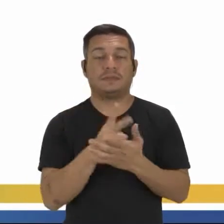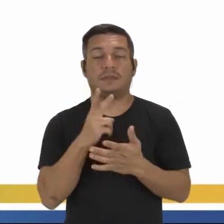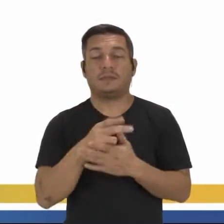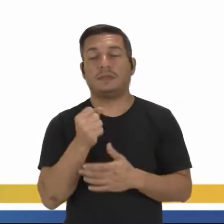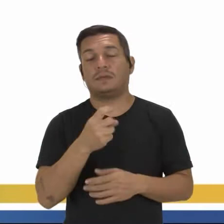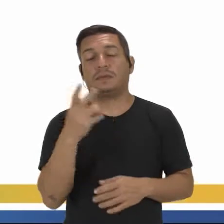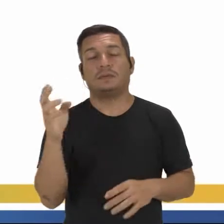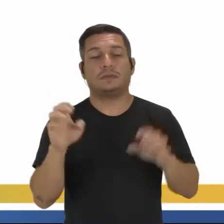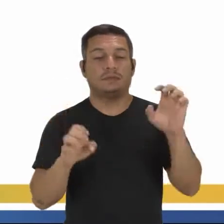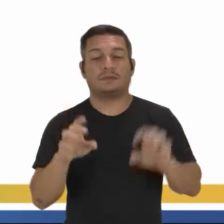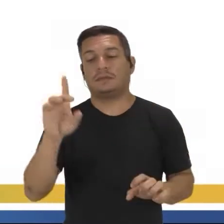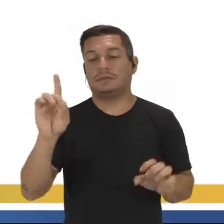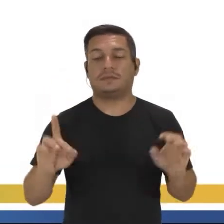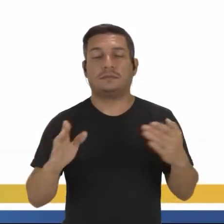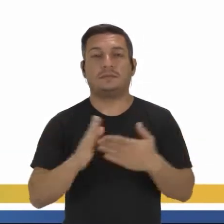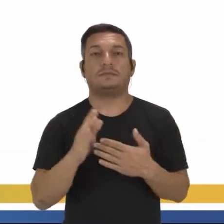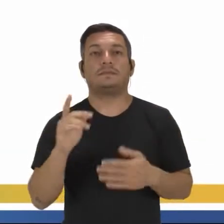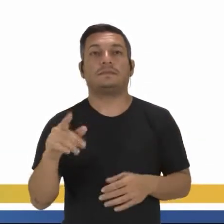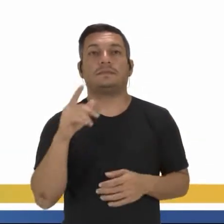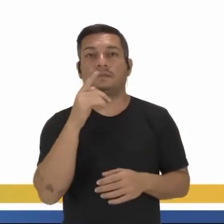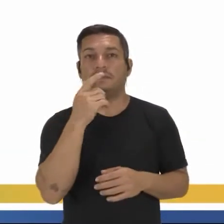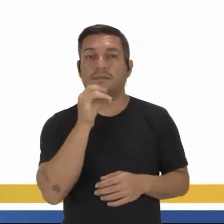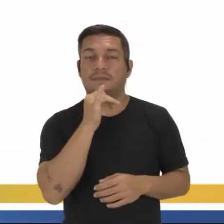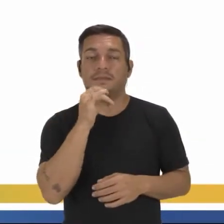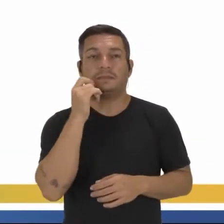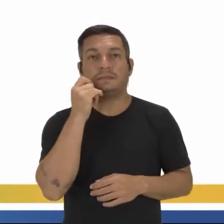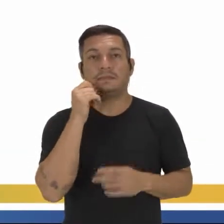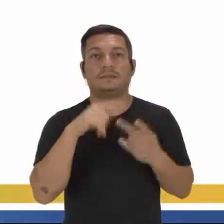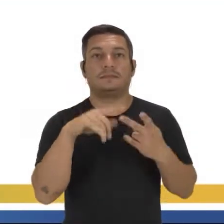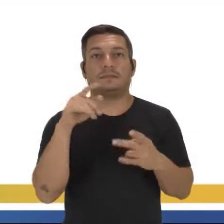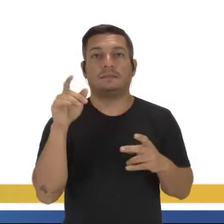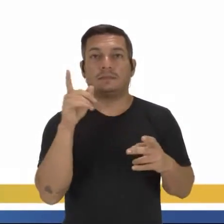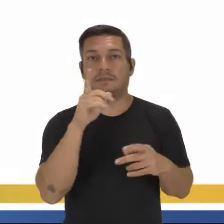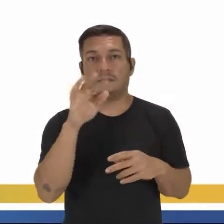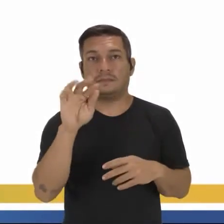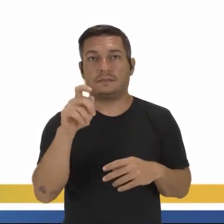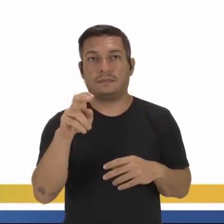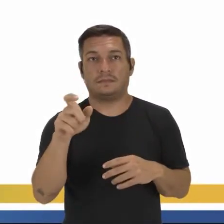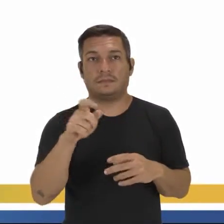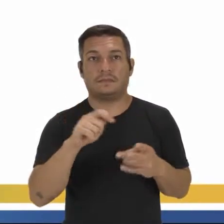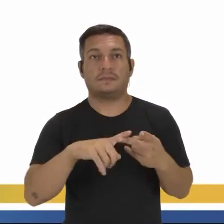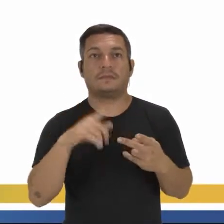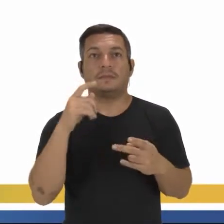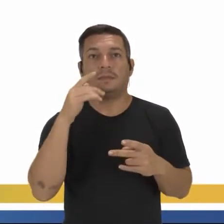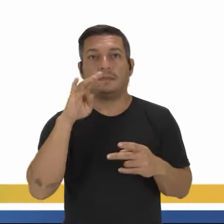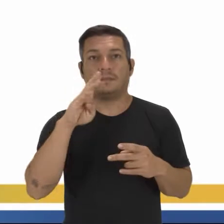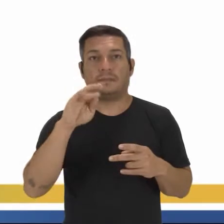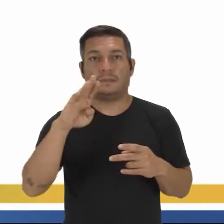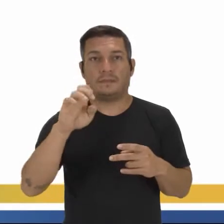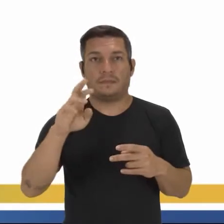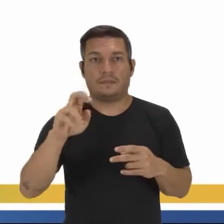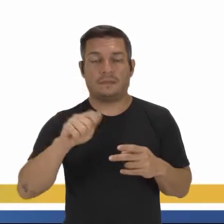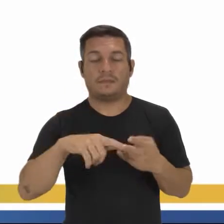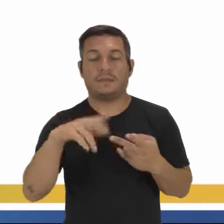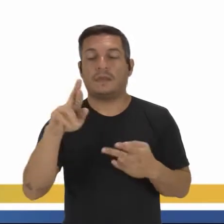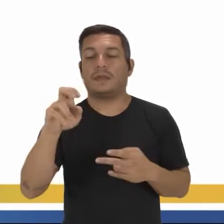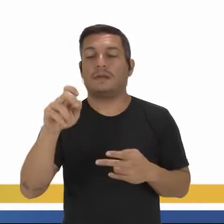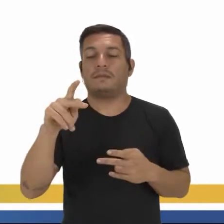direita. Exemplos, lápis, fênix, bíceps e repórter. Temos também